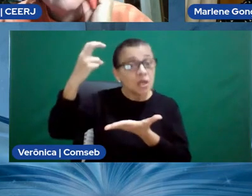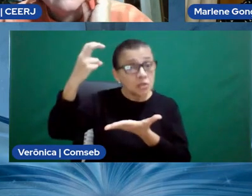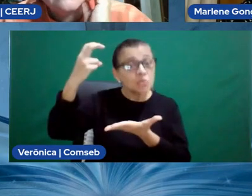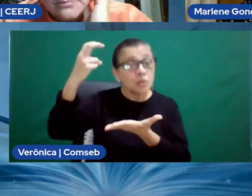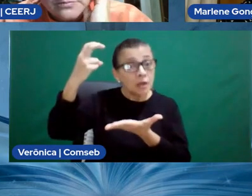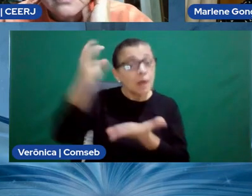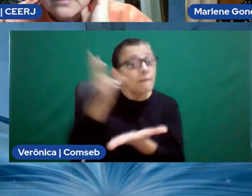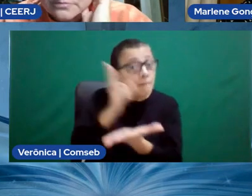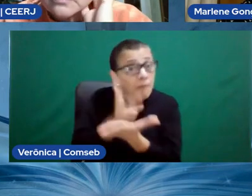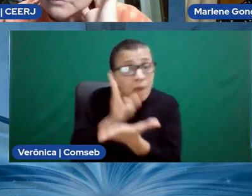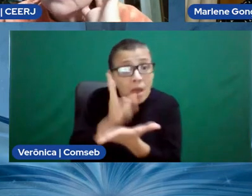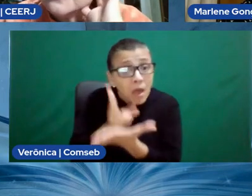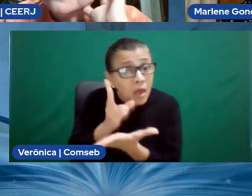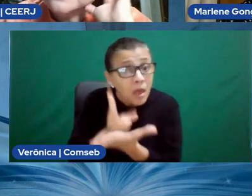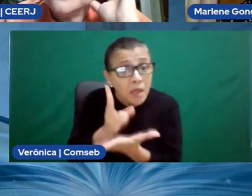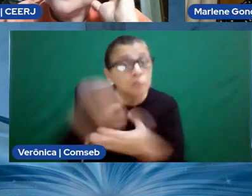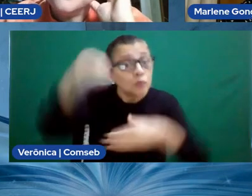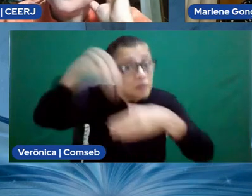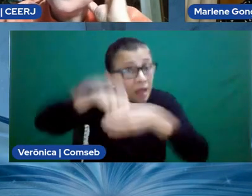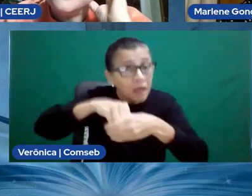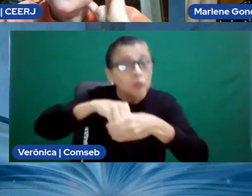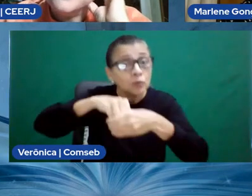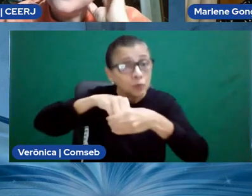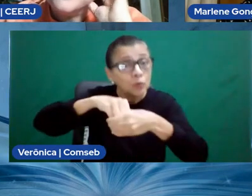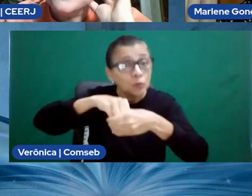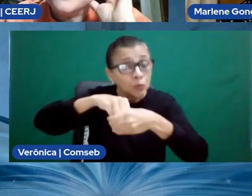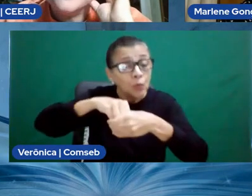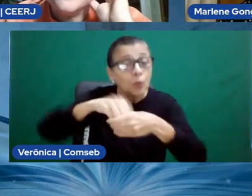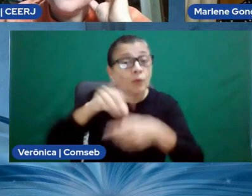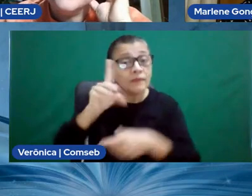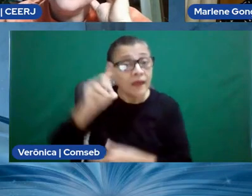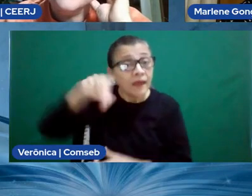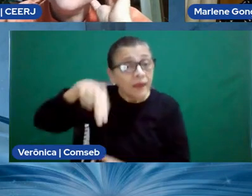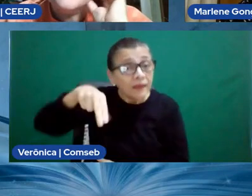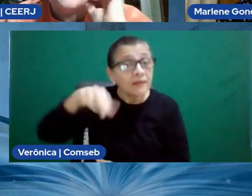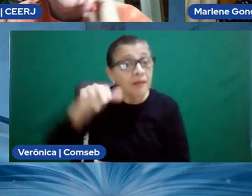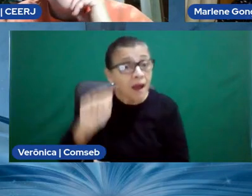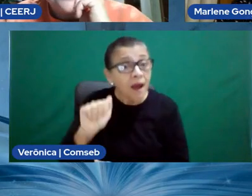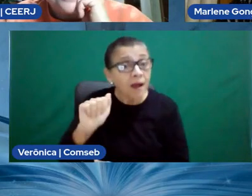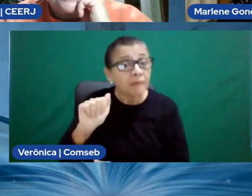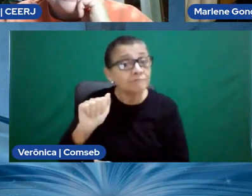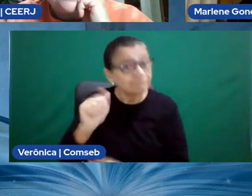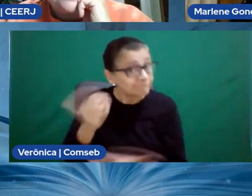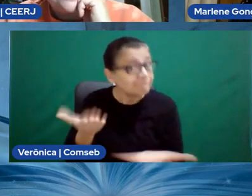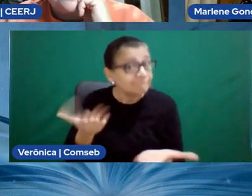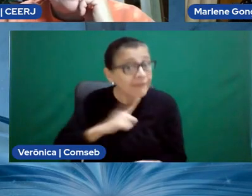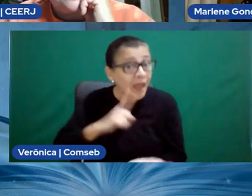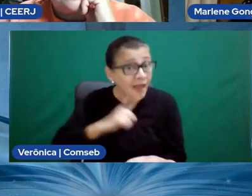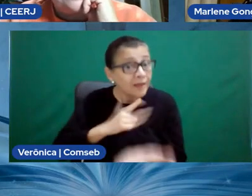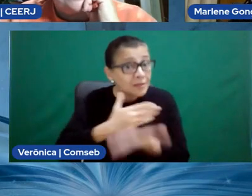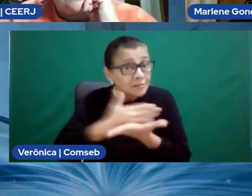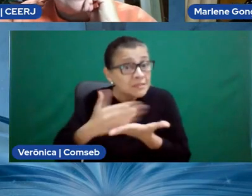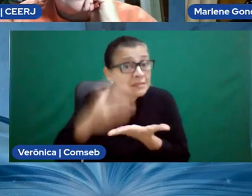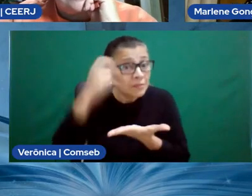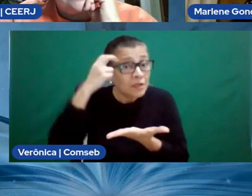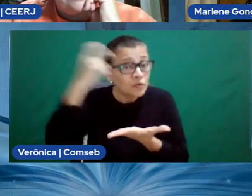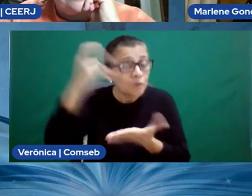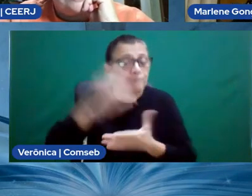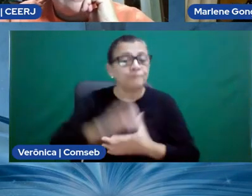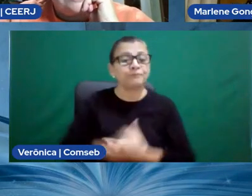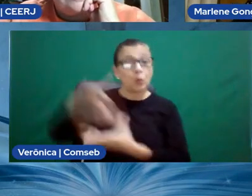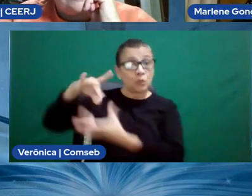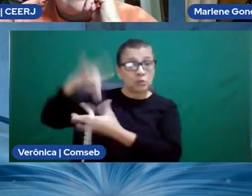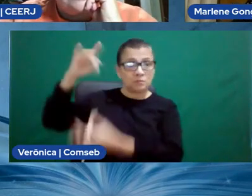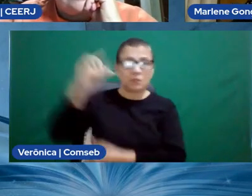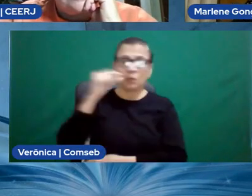mesmo no DNA. Uhum. Existe esse princípio inteligente. E André Luiz também é muito feliz